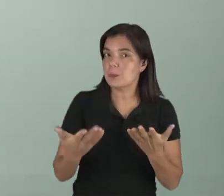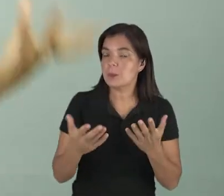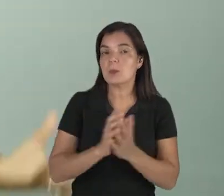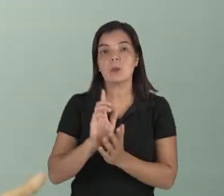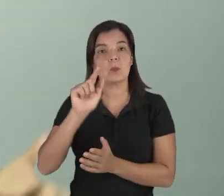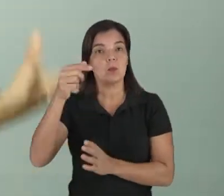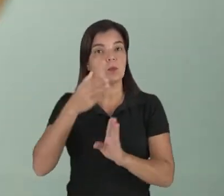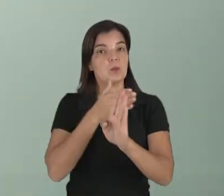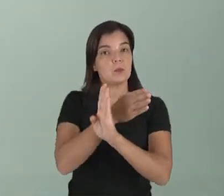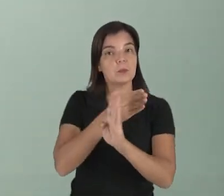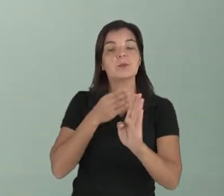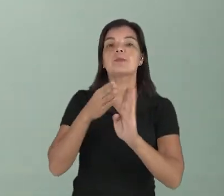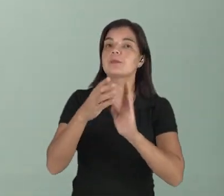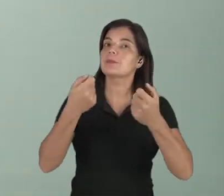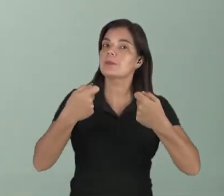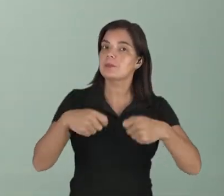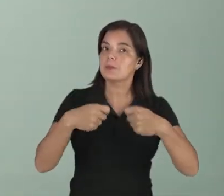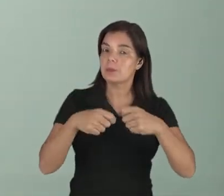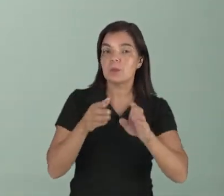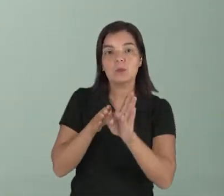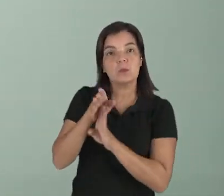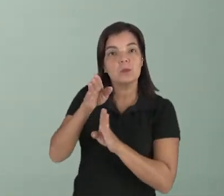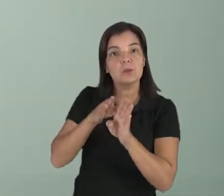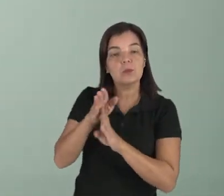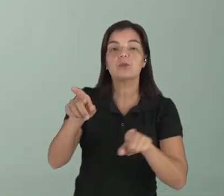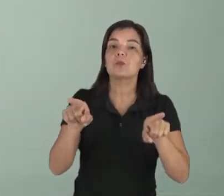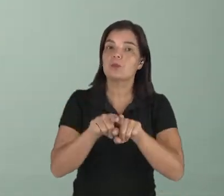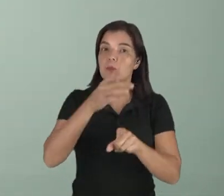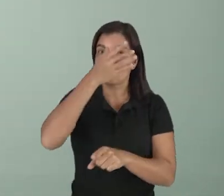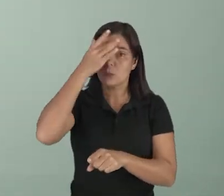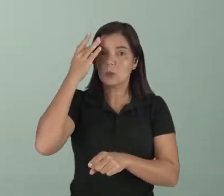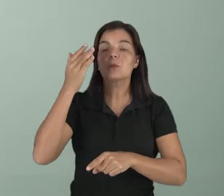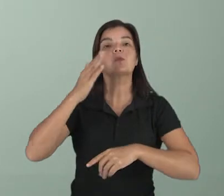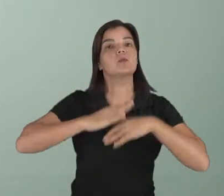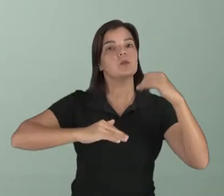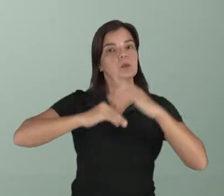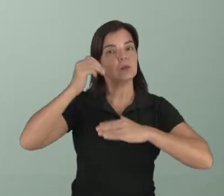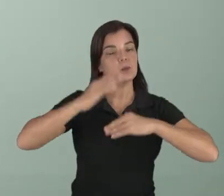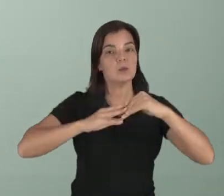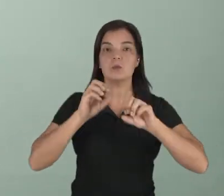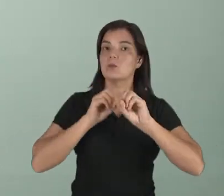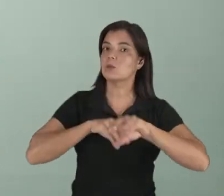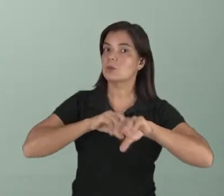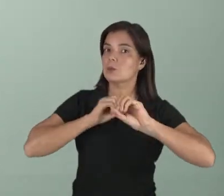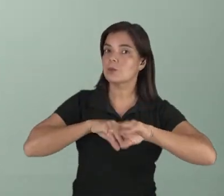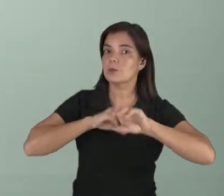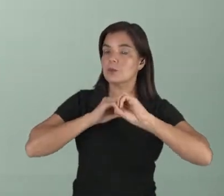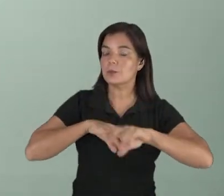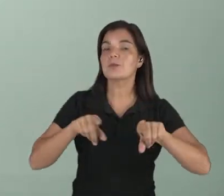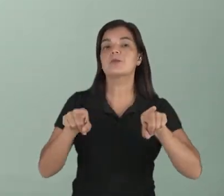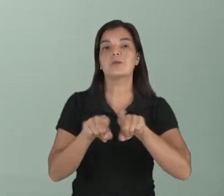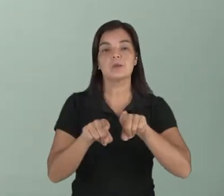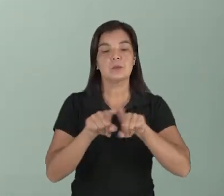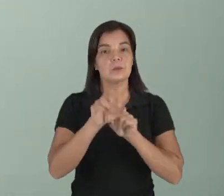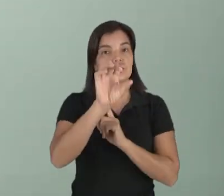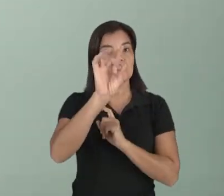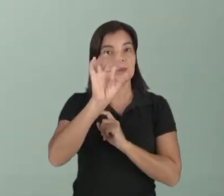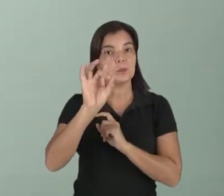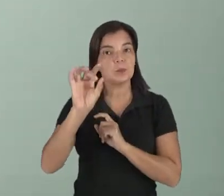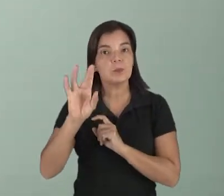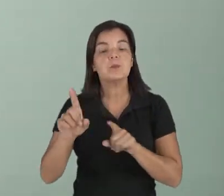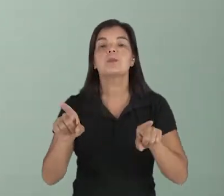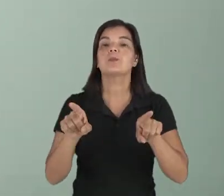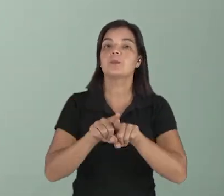outras modalidades, precisa de uma instrução, de uma pessoa que ela vai estar ali te passando os feelings, né, sobre cada